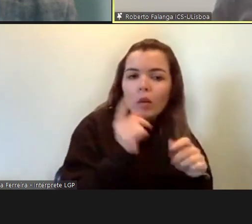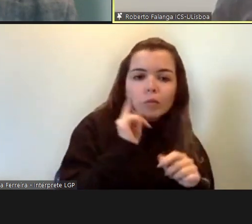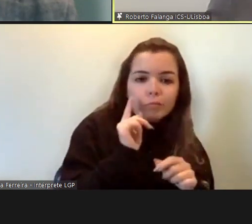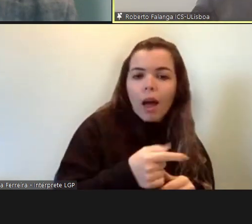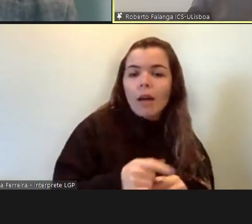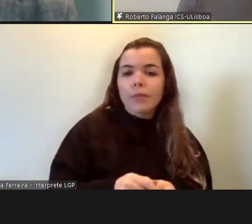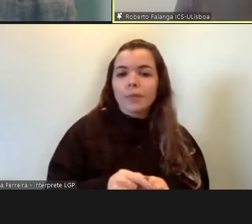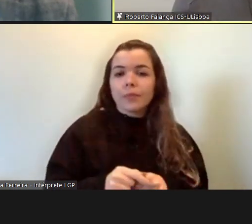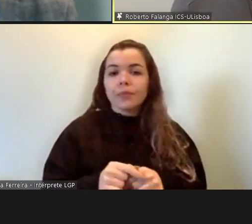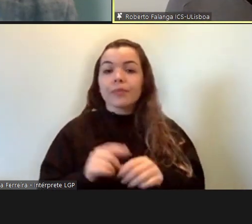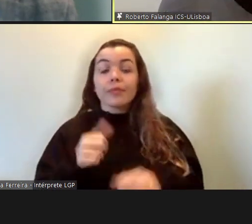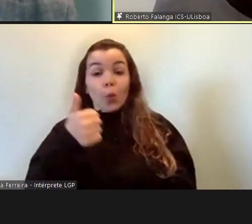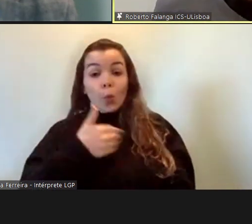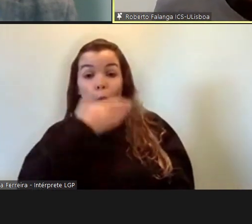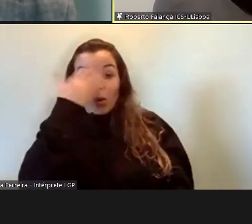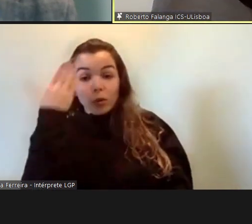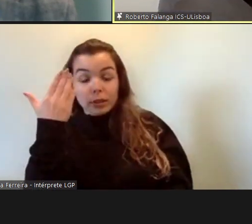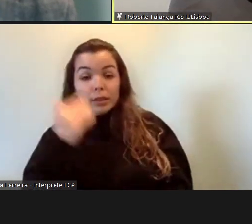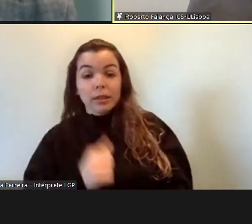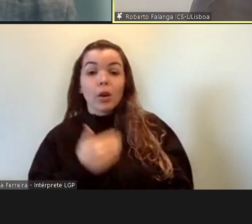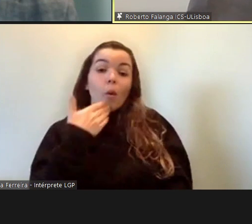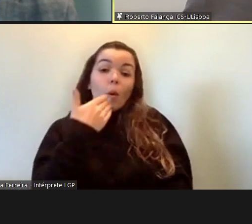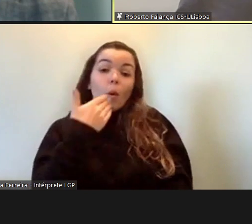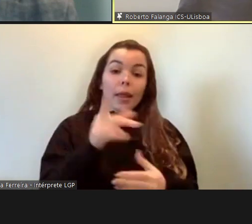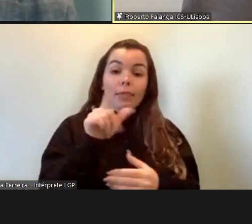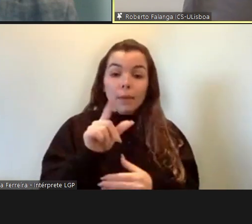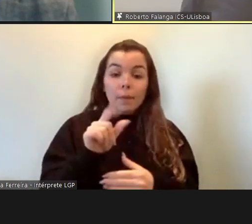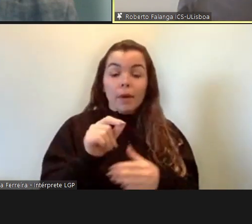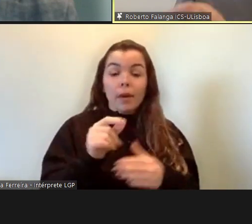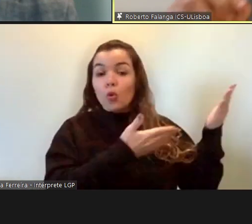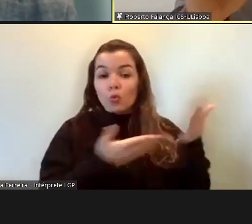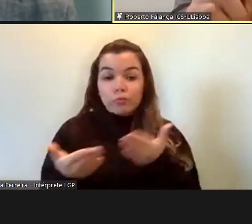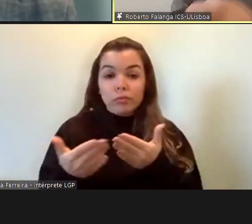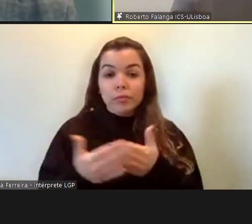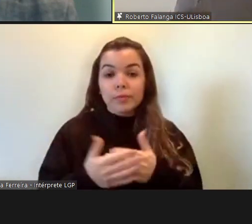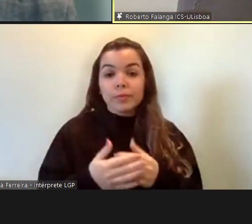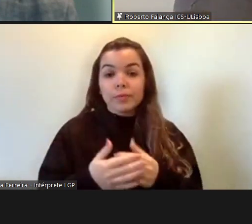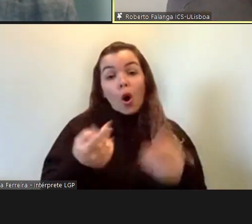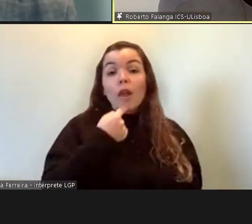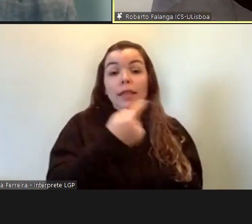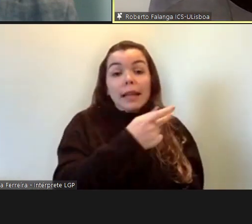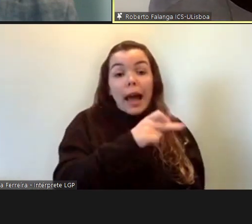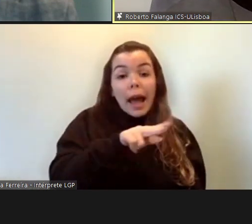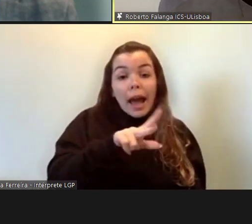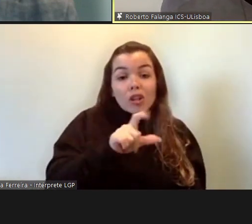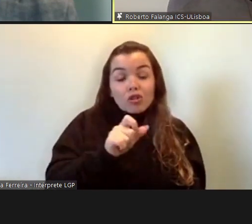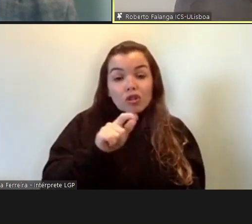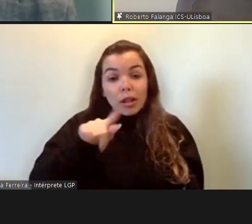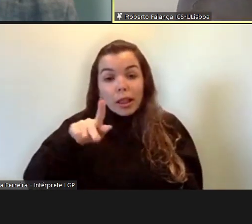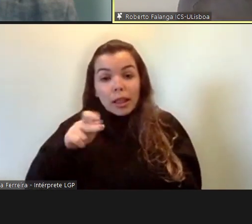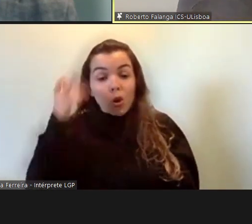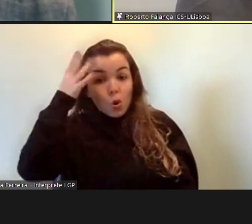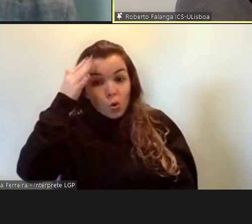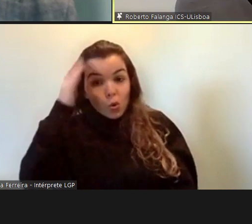Antes de mais, bom dia e obrigado também pelo convite. Já agora dizer à Ângela, o número de